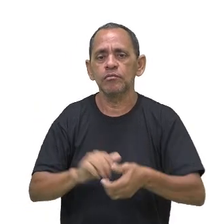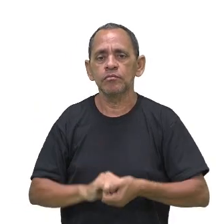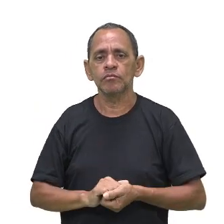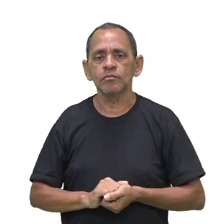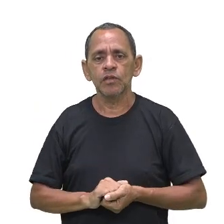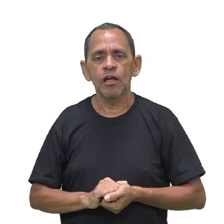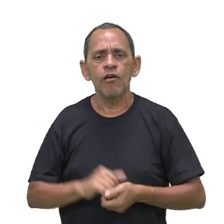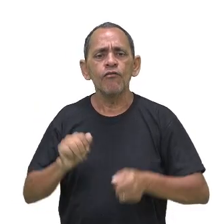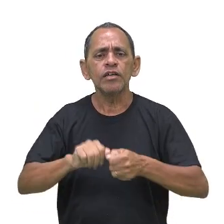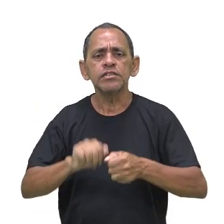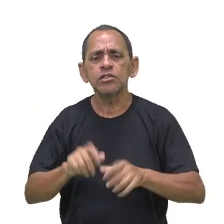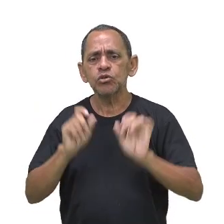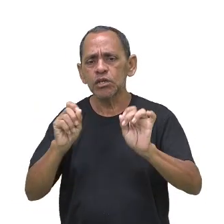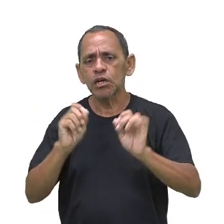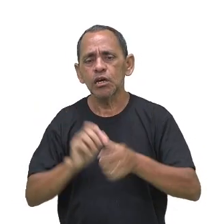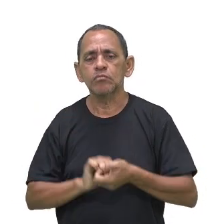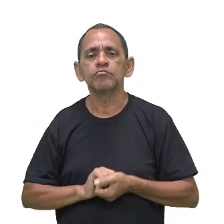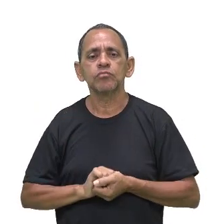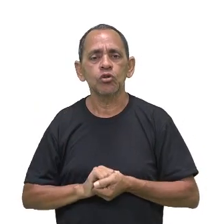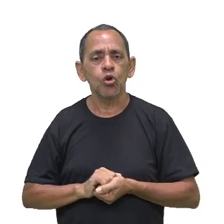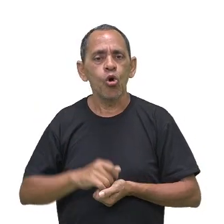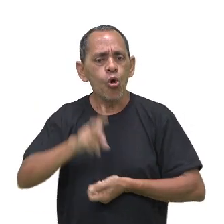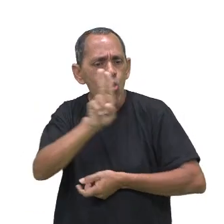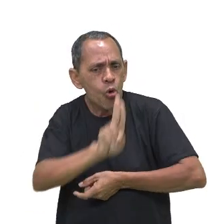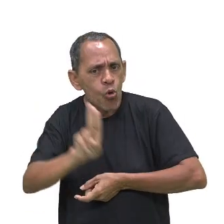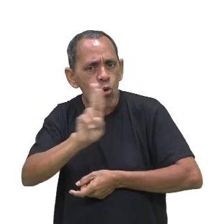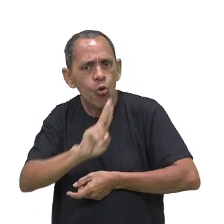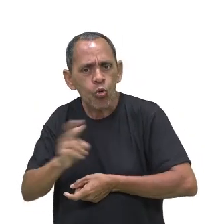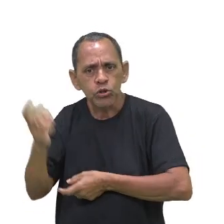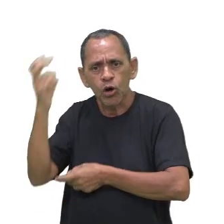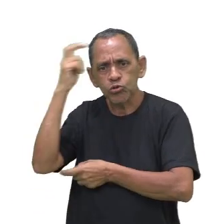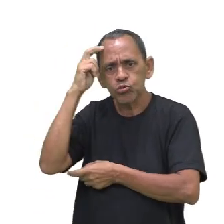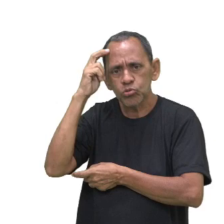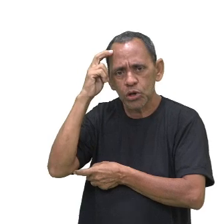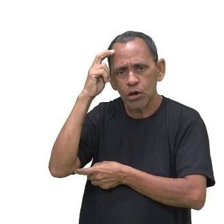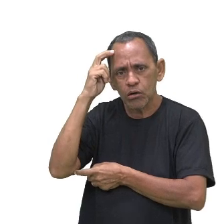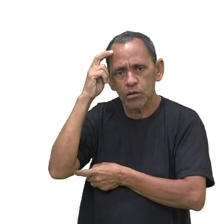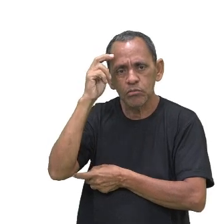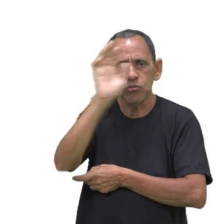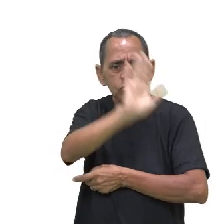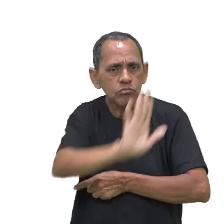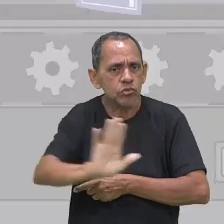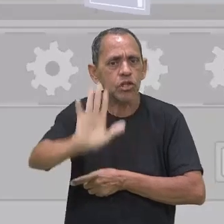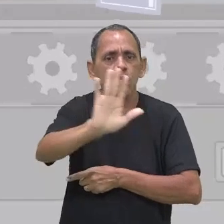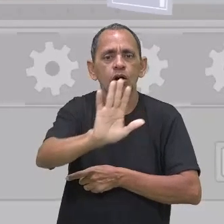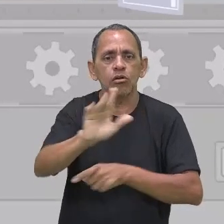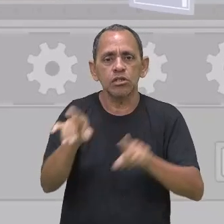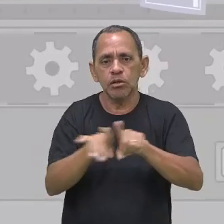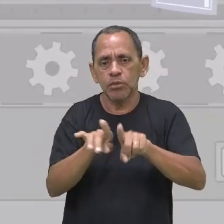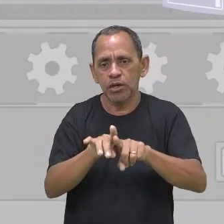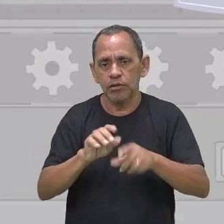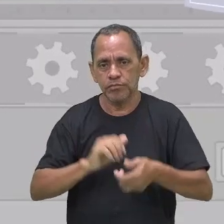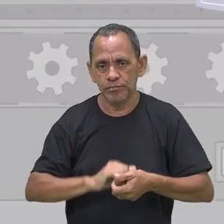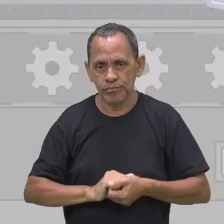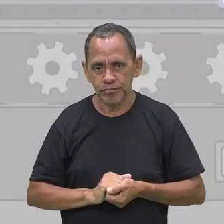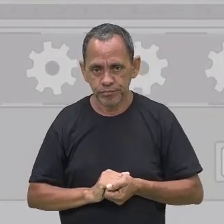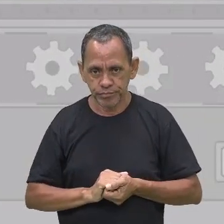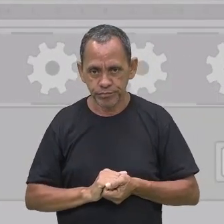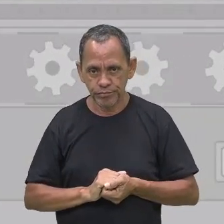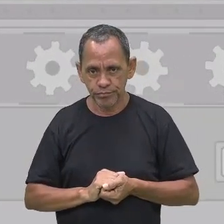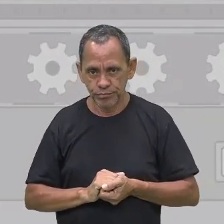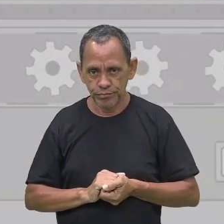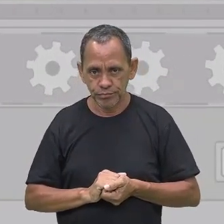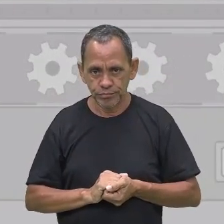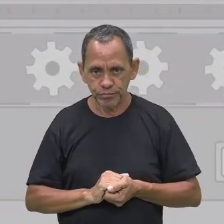tornando o consumo cultural parte do consumismo geral. Então, assim como você vai, né,